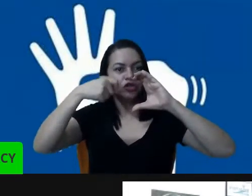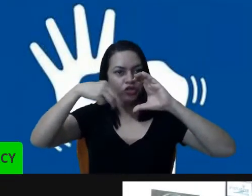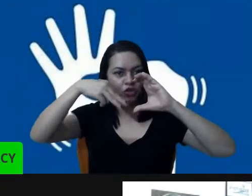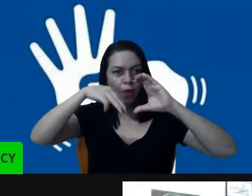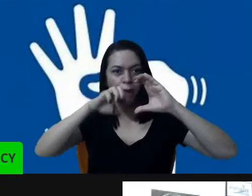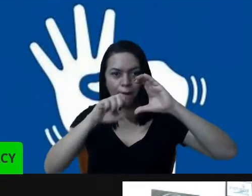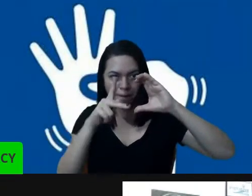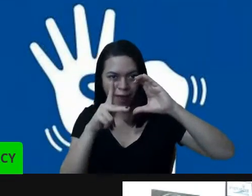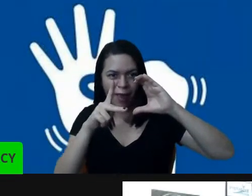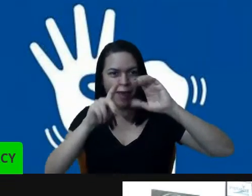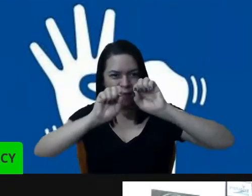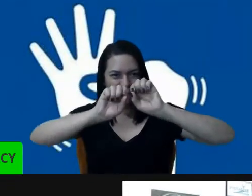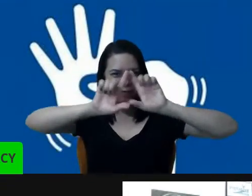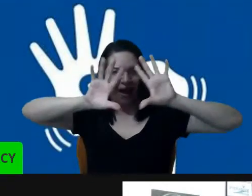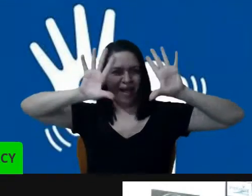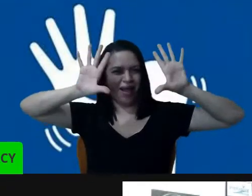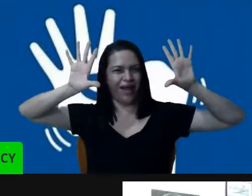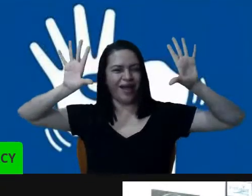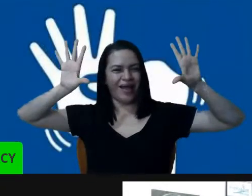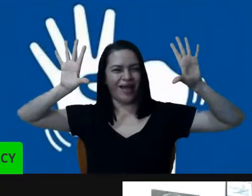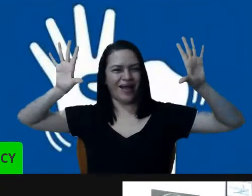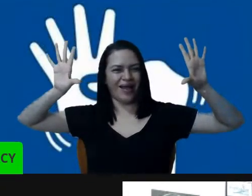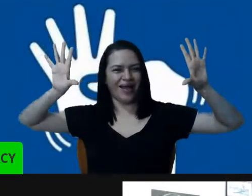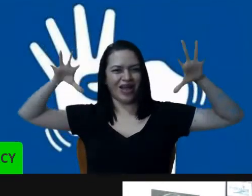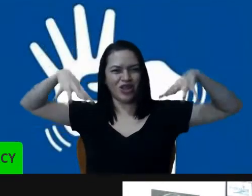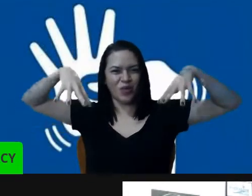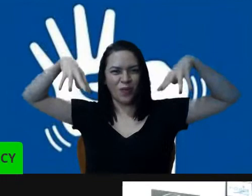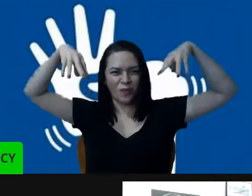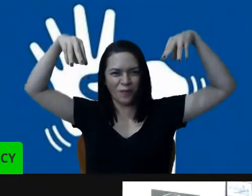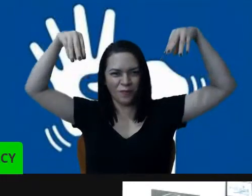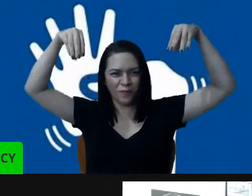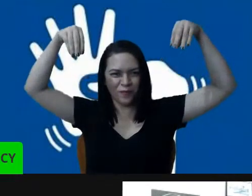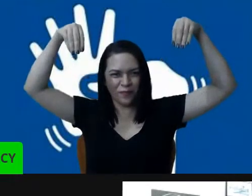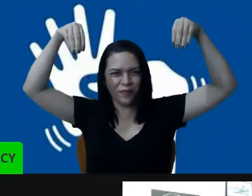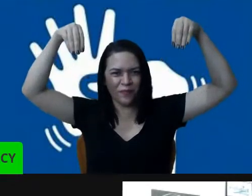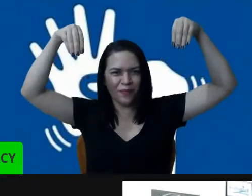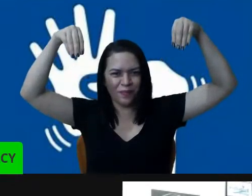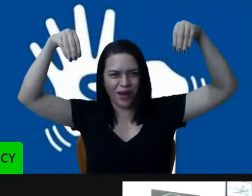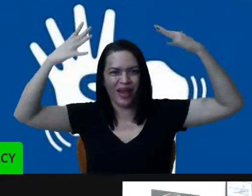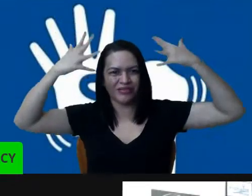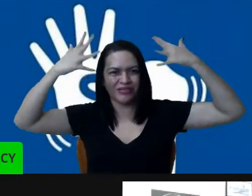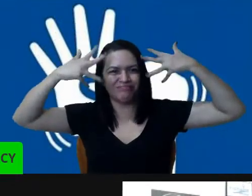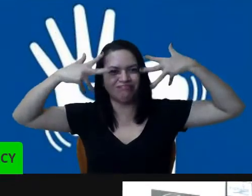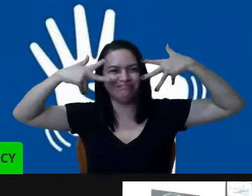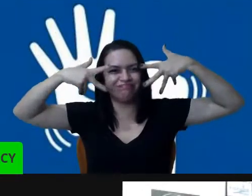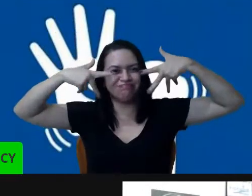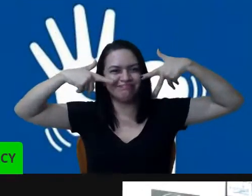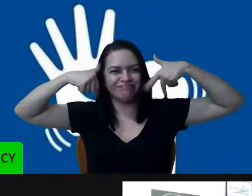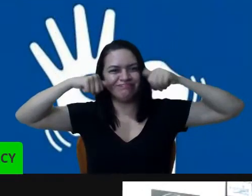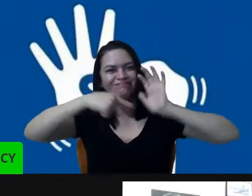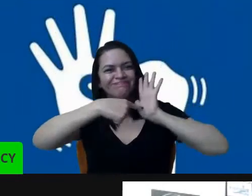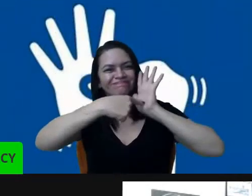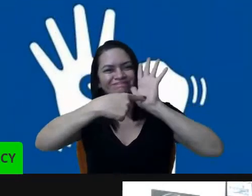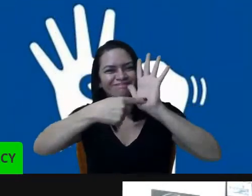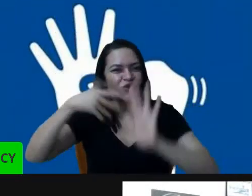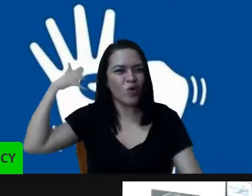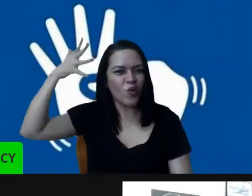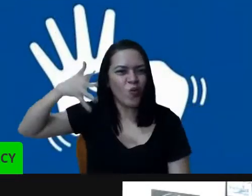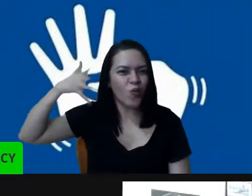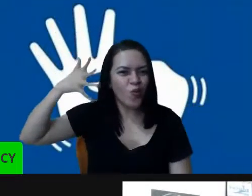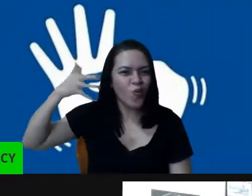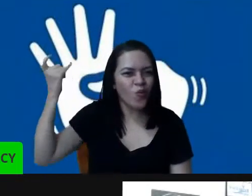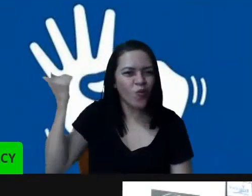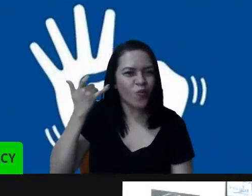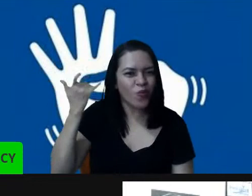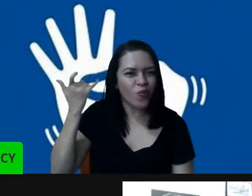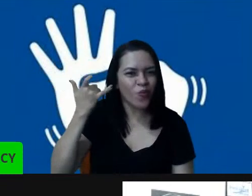Leões, que já há 3 anos ele acontece com a audiodescrição. E a gente tem outras ações, por isso que eu não